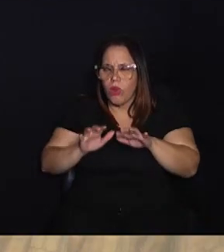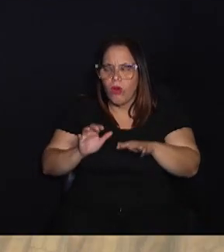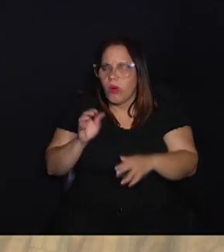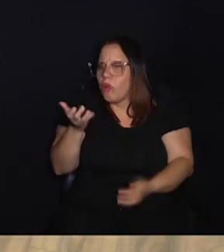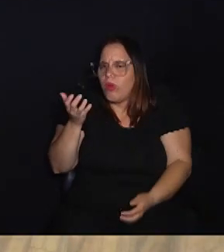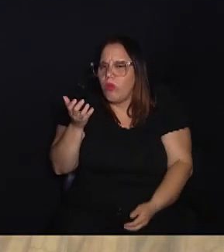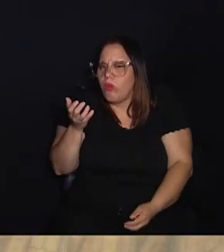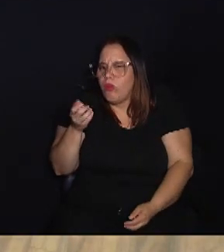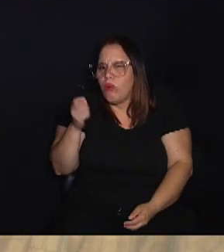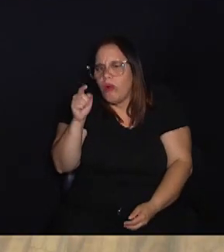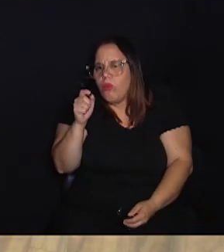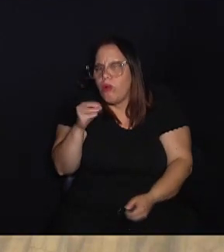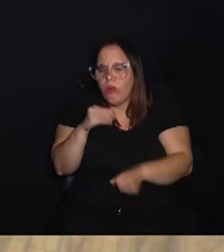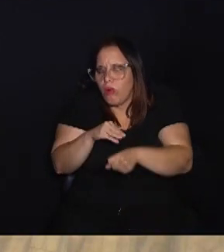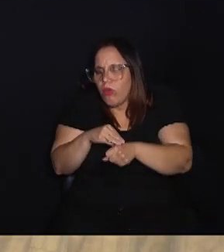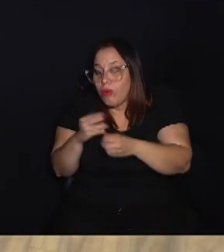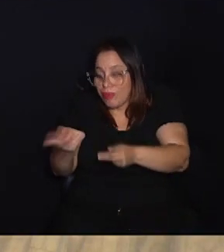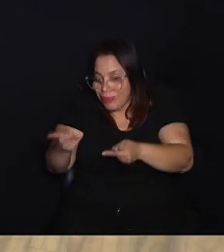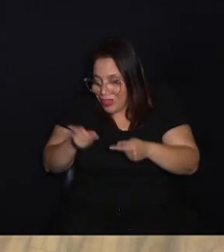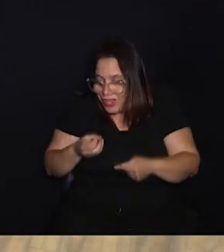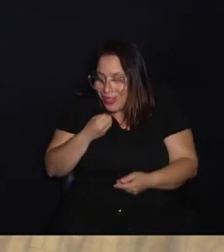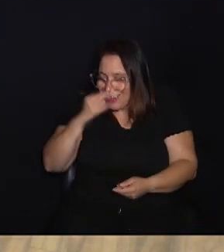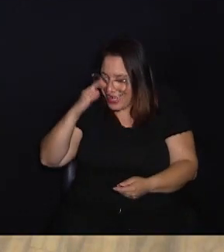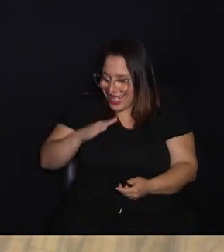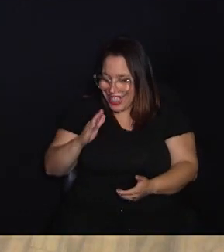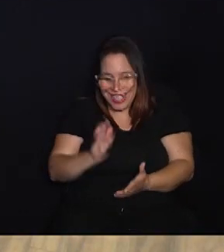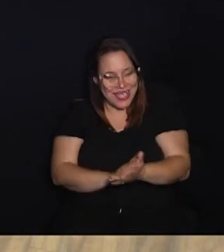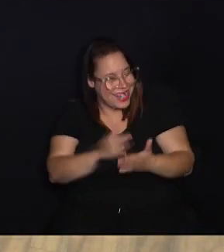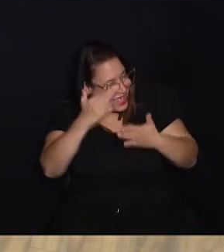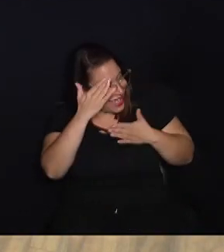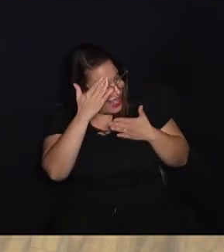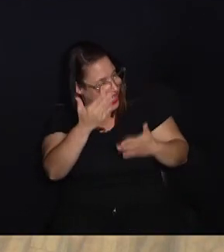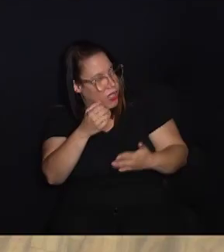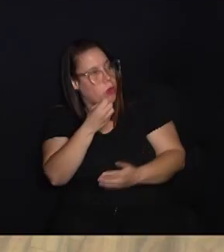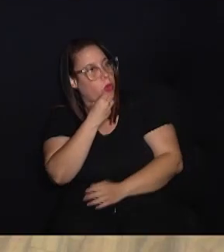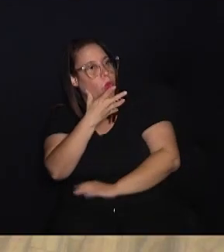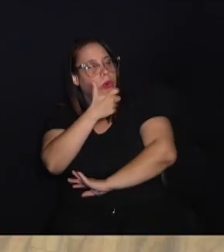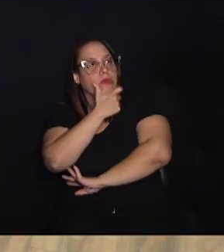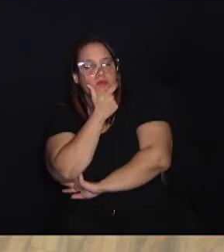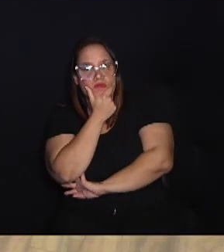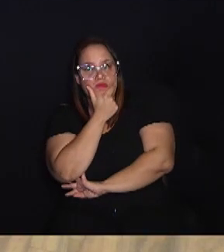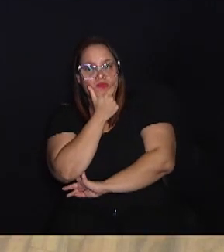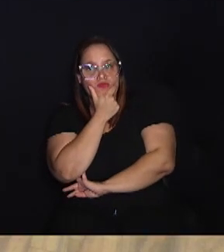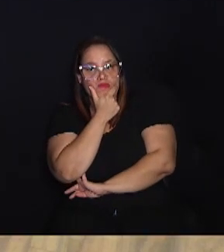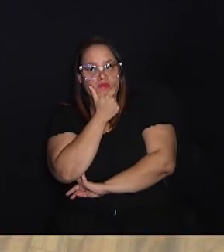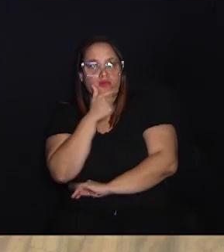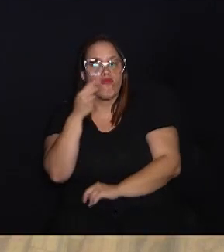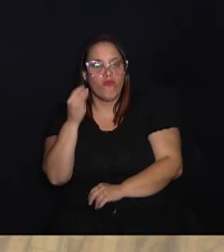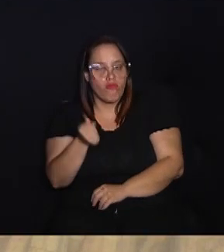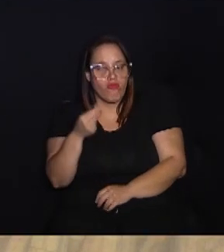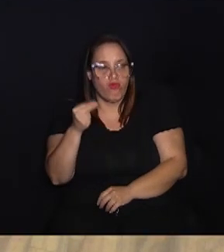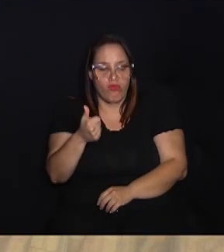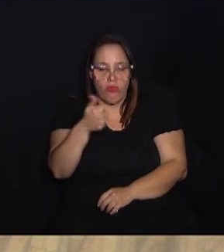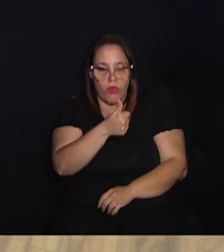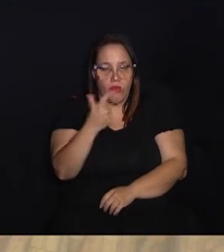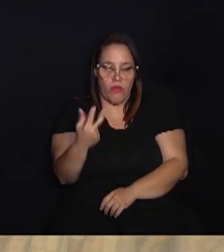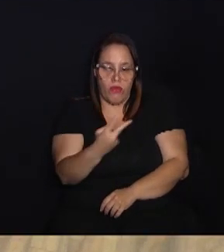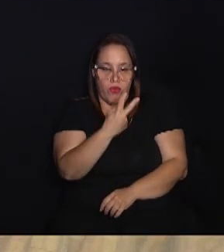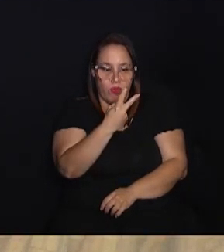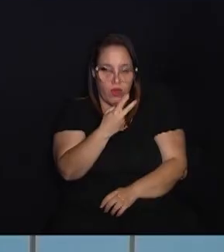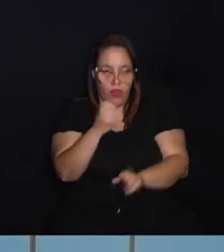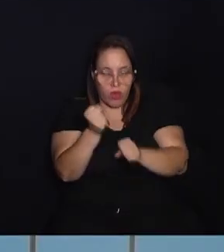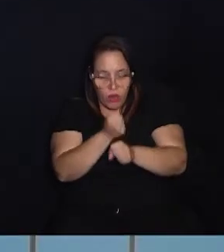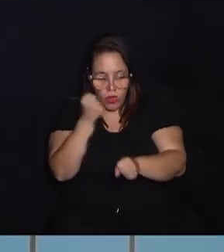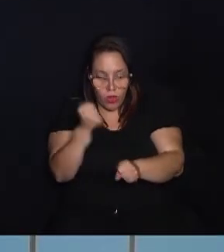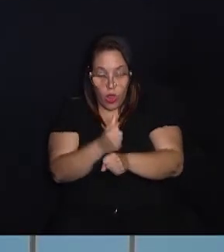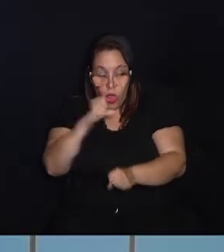qual que é a sua missão? Seja bem-vindo e boa tarde. Muito obrigado. Bom, nós já estamos aí há 12 anos, estamos indo para o